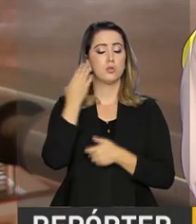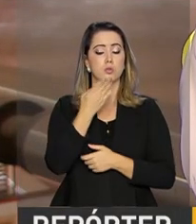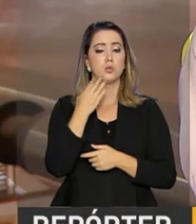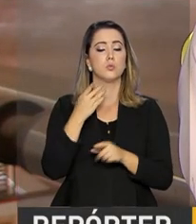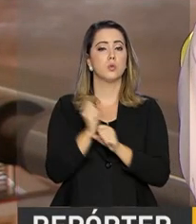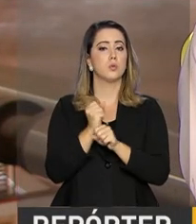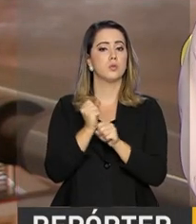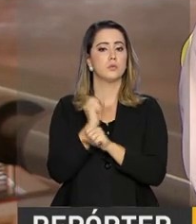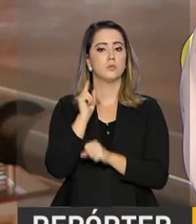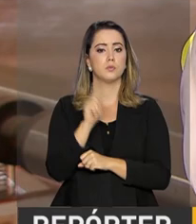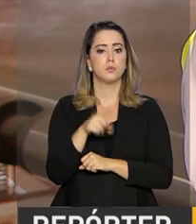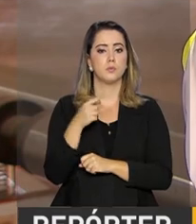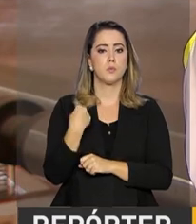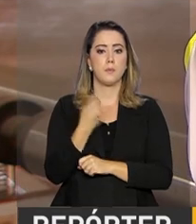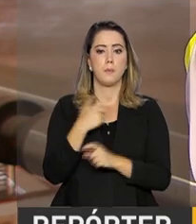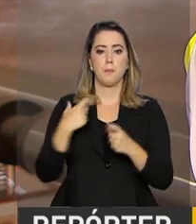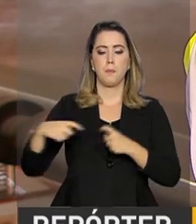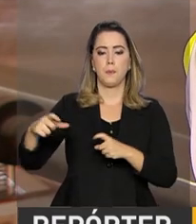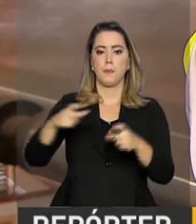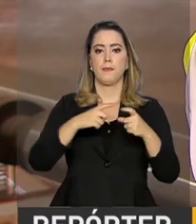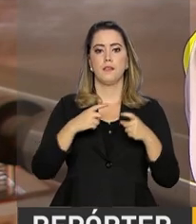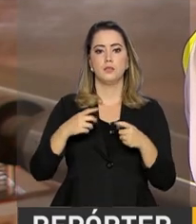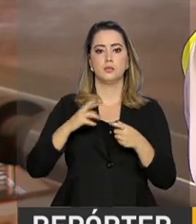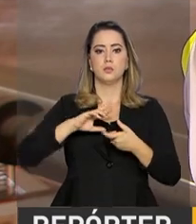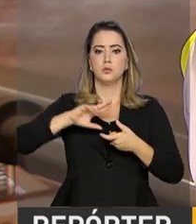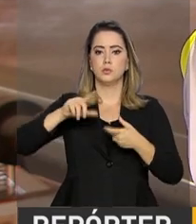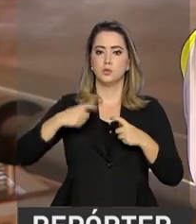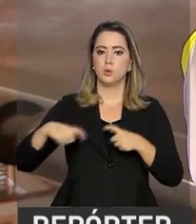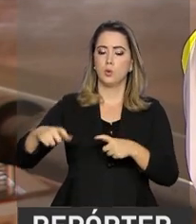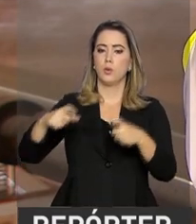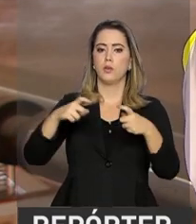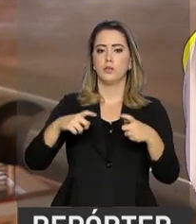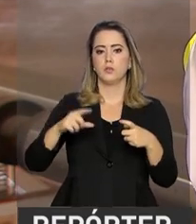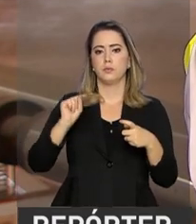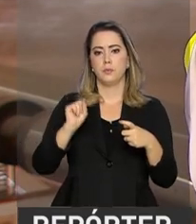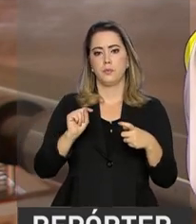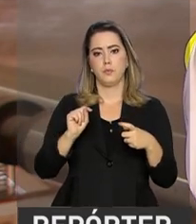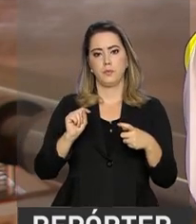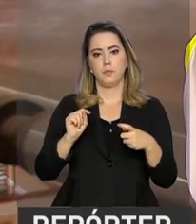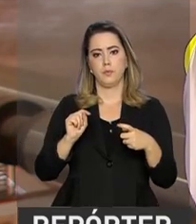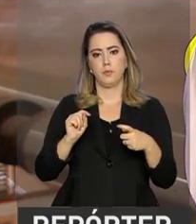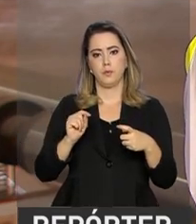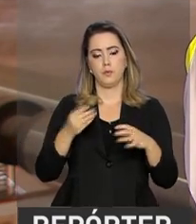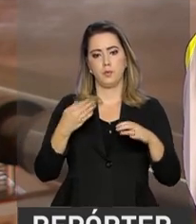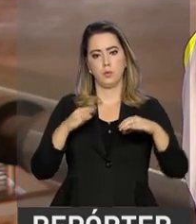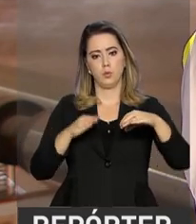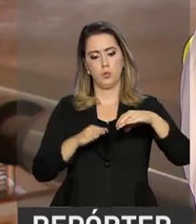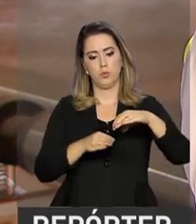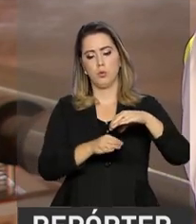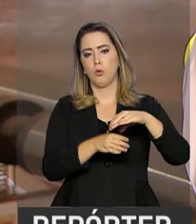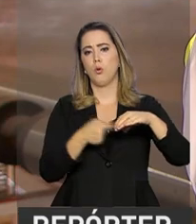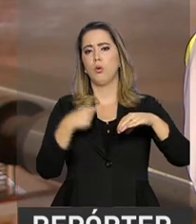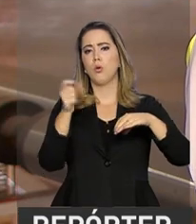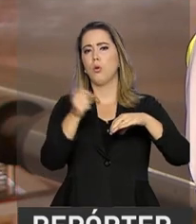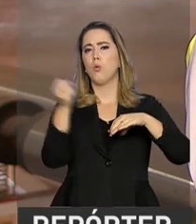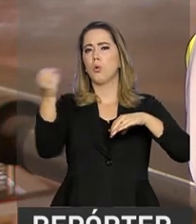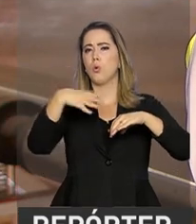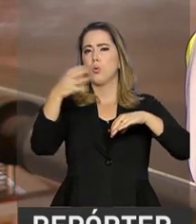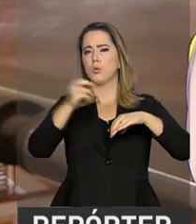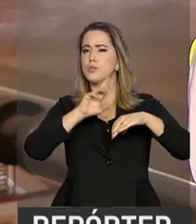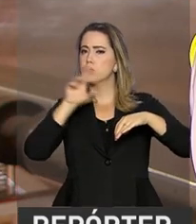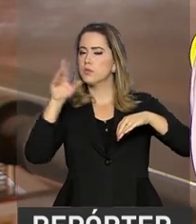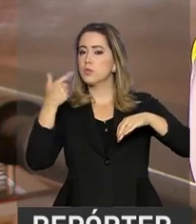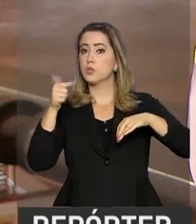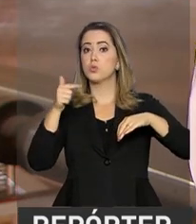edificação? Em que a região onde tem os aceleradores e as linhas de luz, que elas não